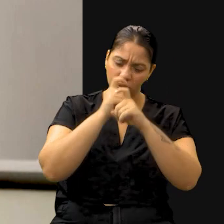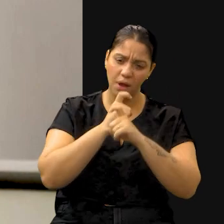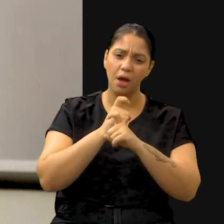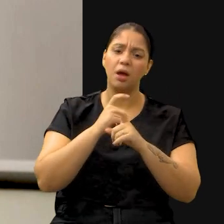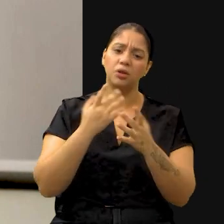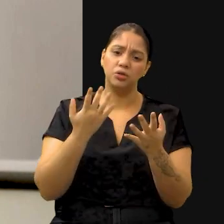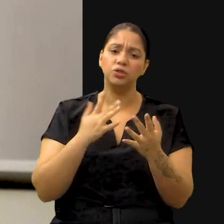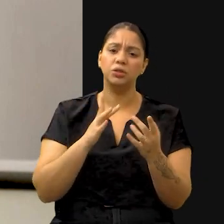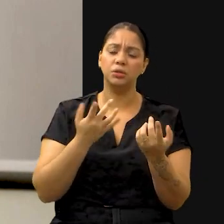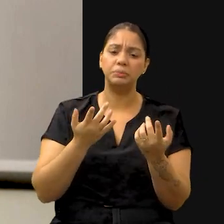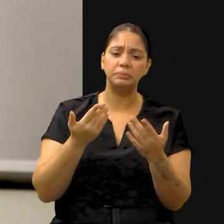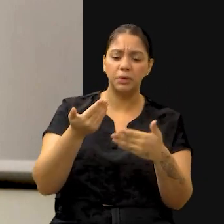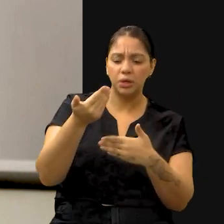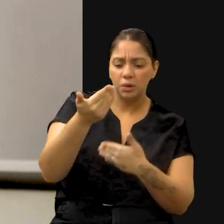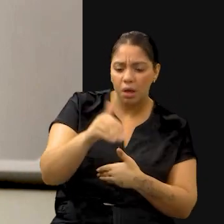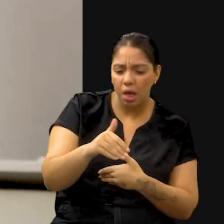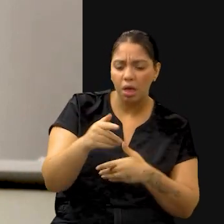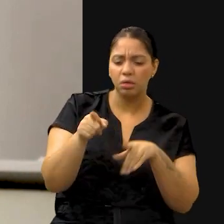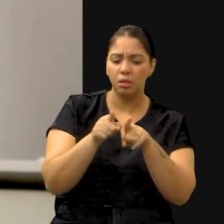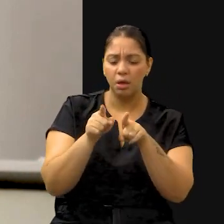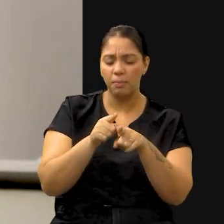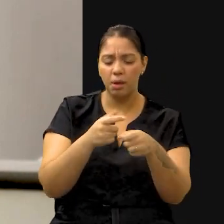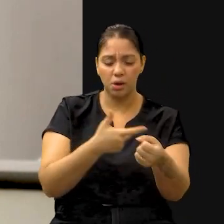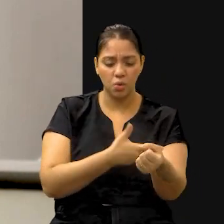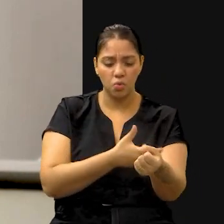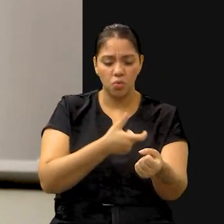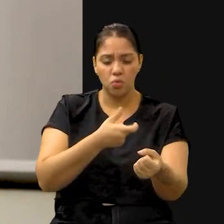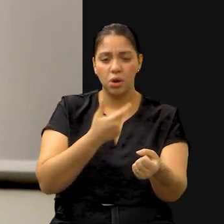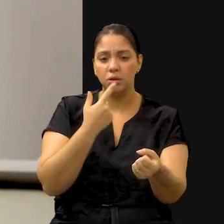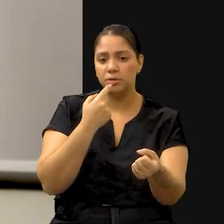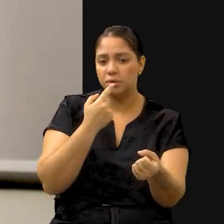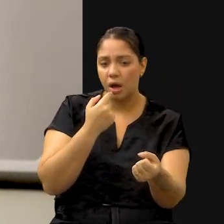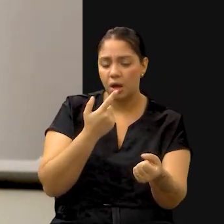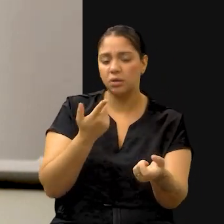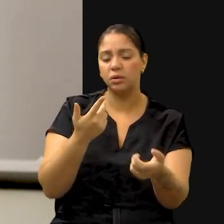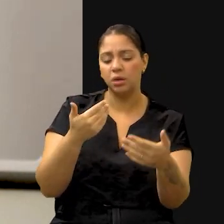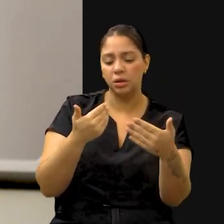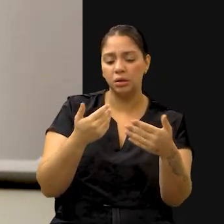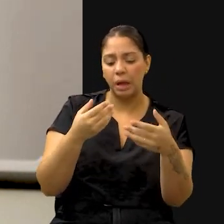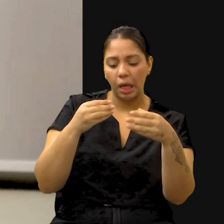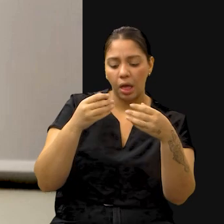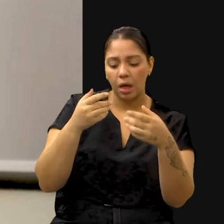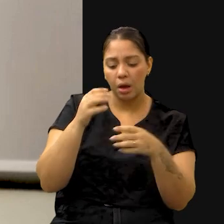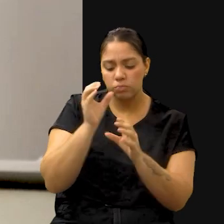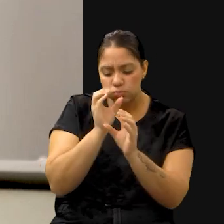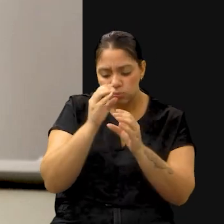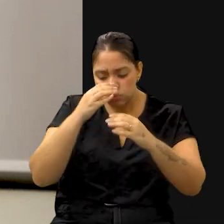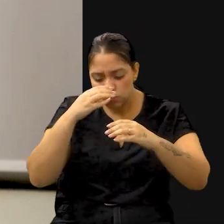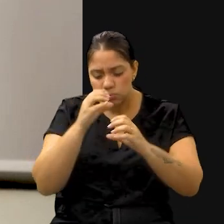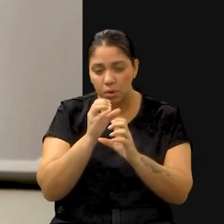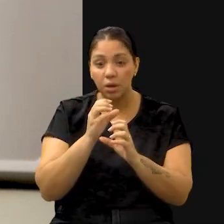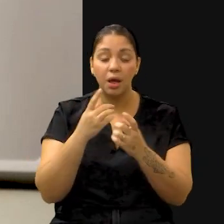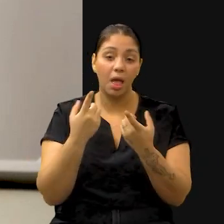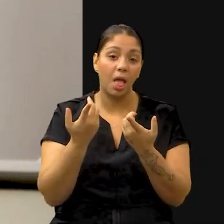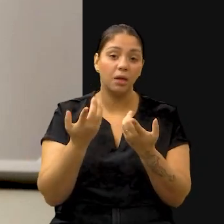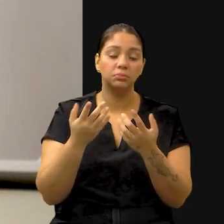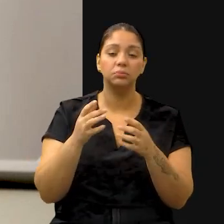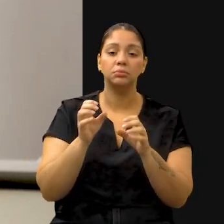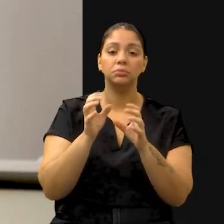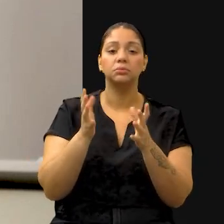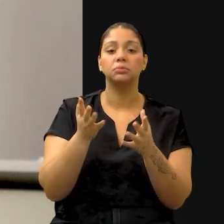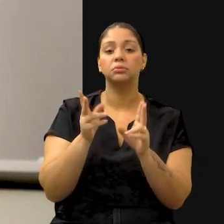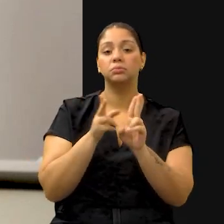de diagnóstico, realização de exames, acesso ao sistema realmente de saúde, independente de ser o